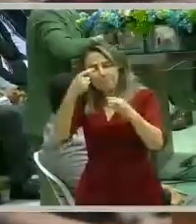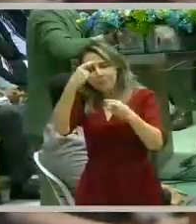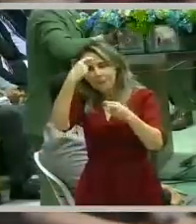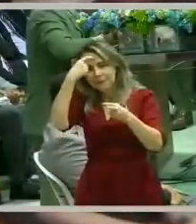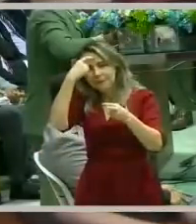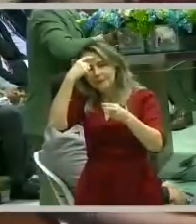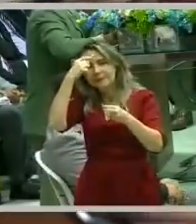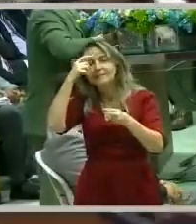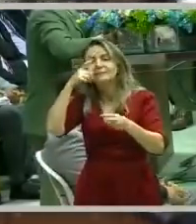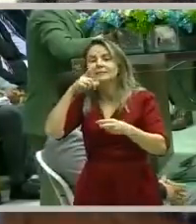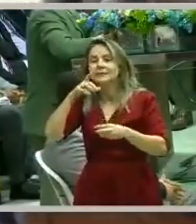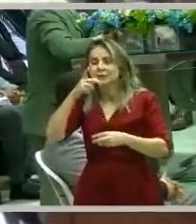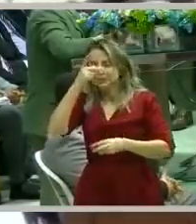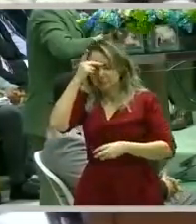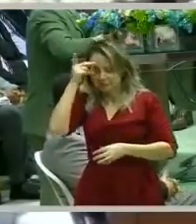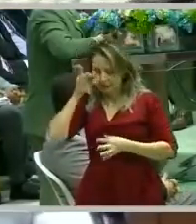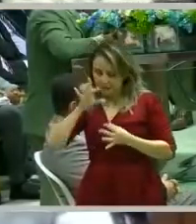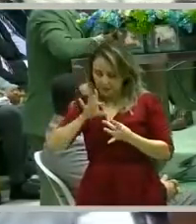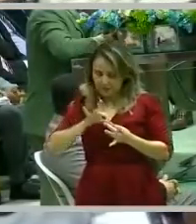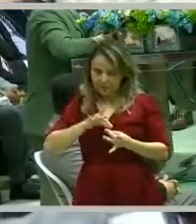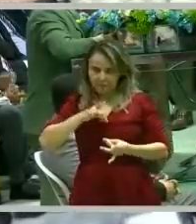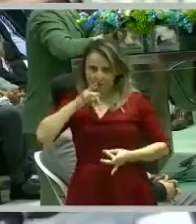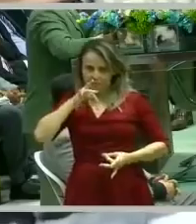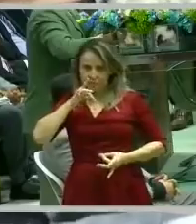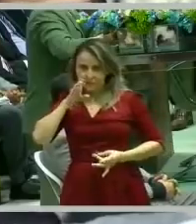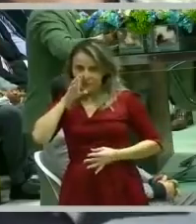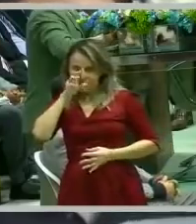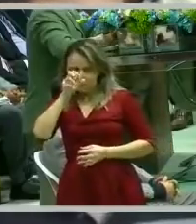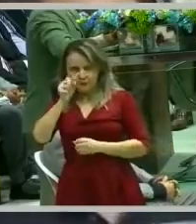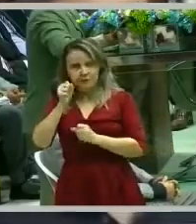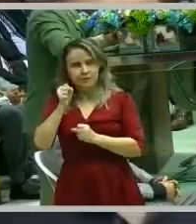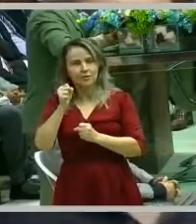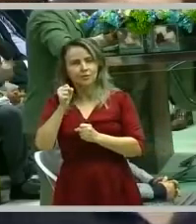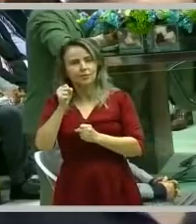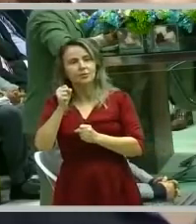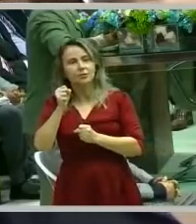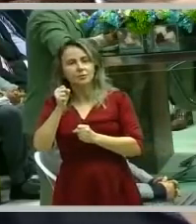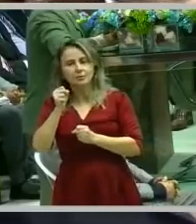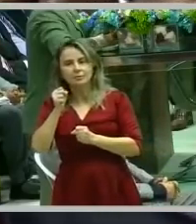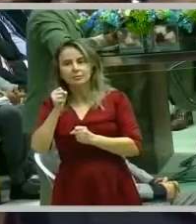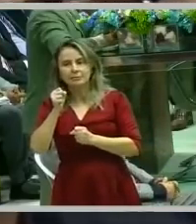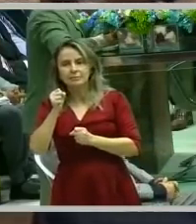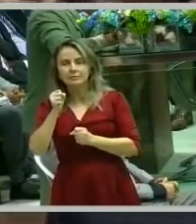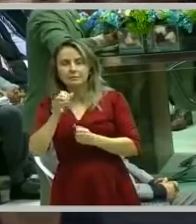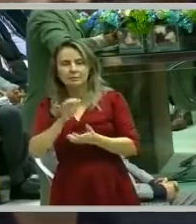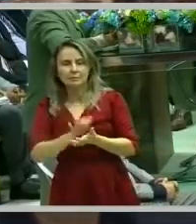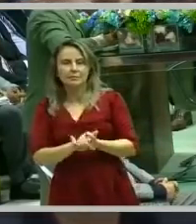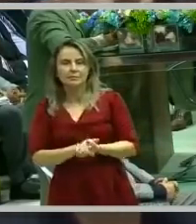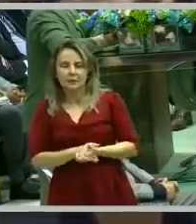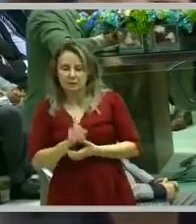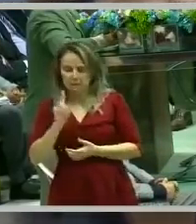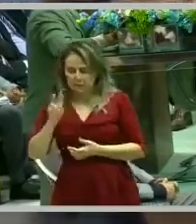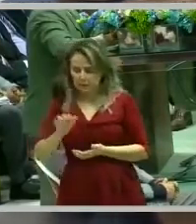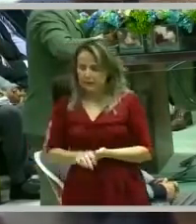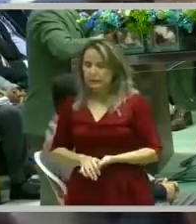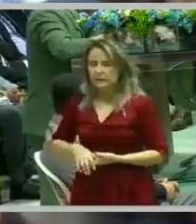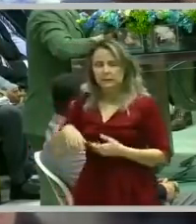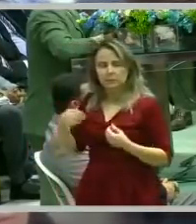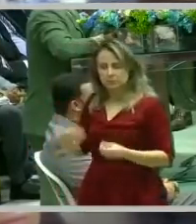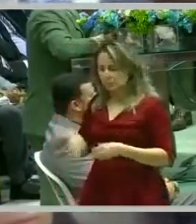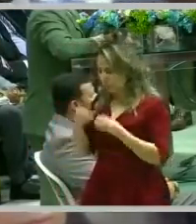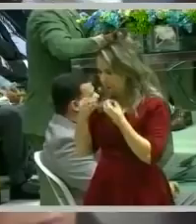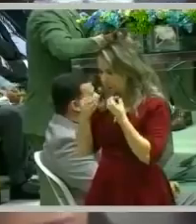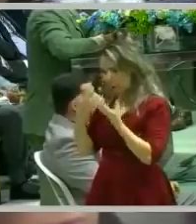espiritual. Quem não é espiritual, às vezes é um servo de Deus sofrendo e diz, toma. Acho é pouco. Meu